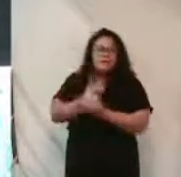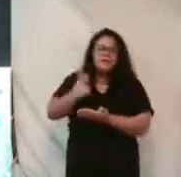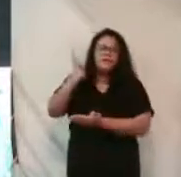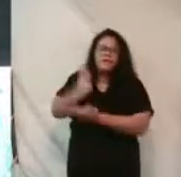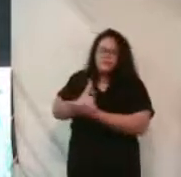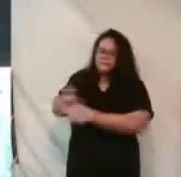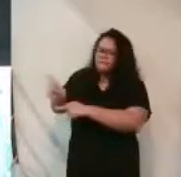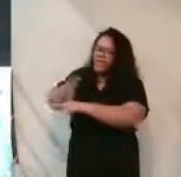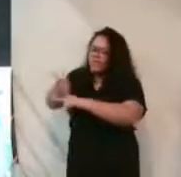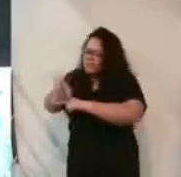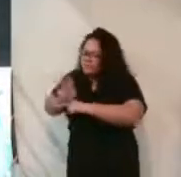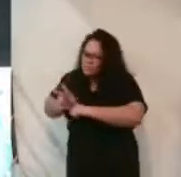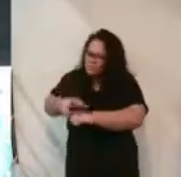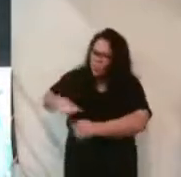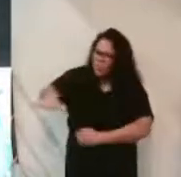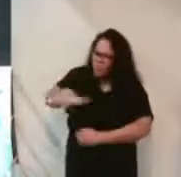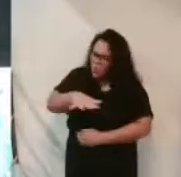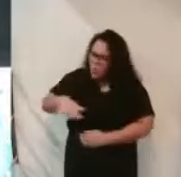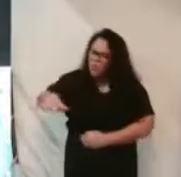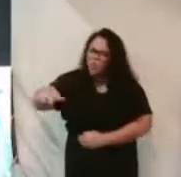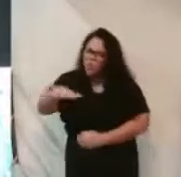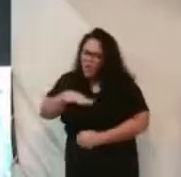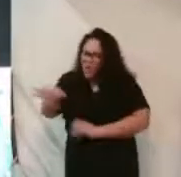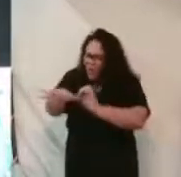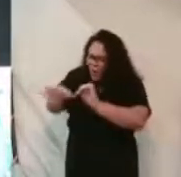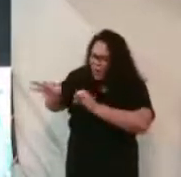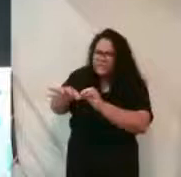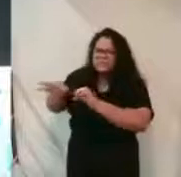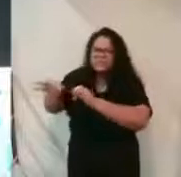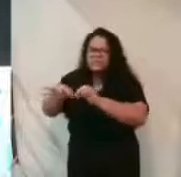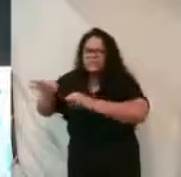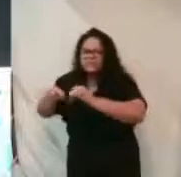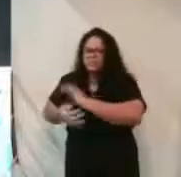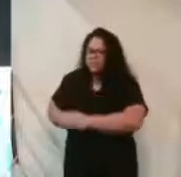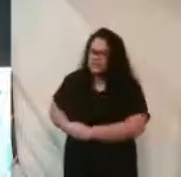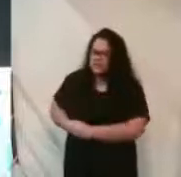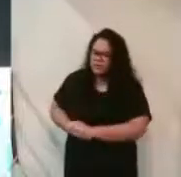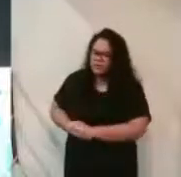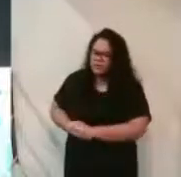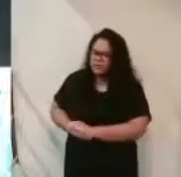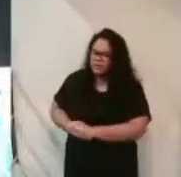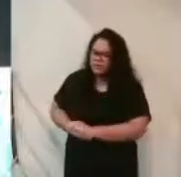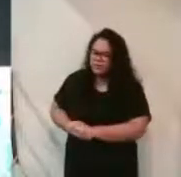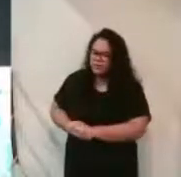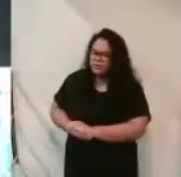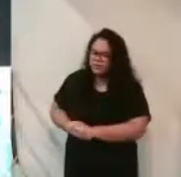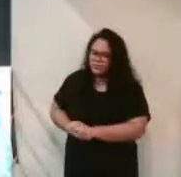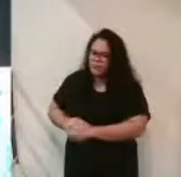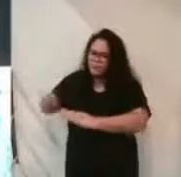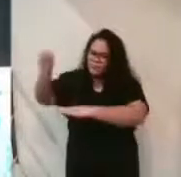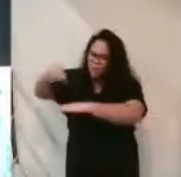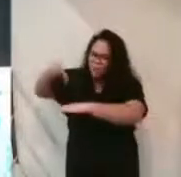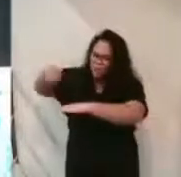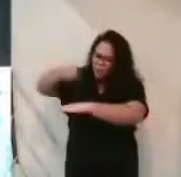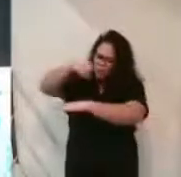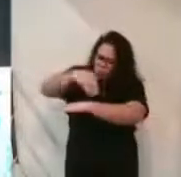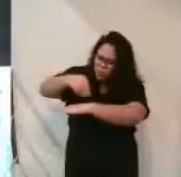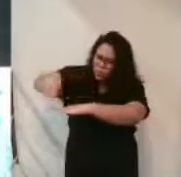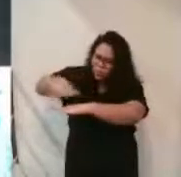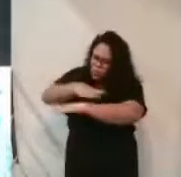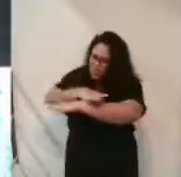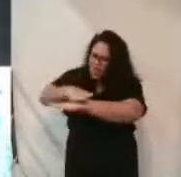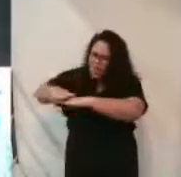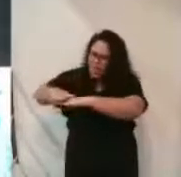cuide do churume, que cuide do gás, né, que proteja o meio ambiente. Da mesma forma, o Tribunal de